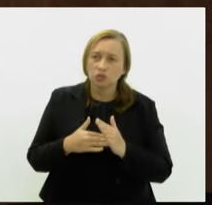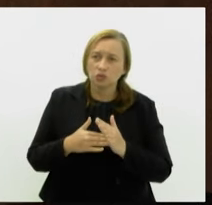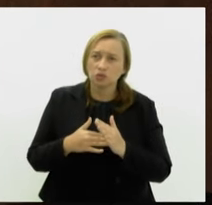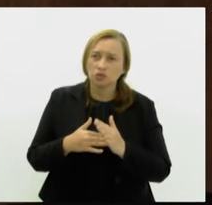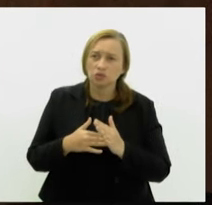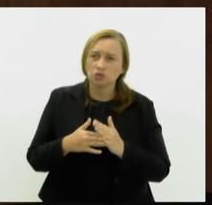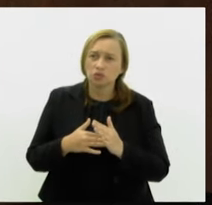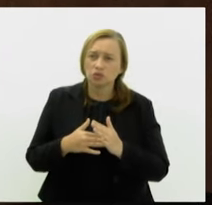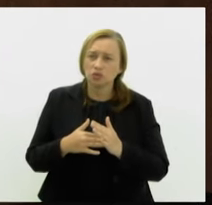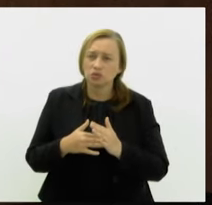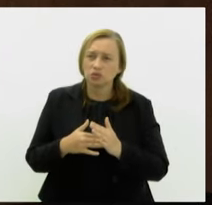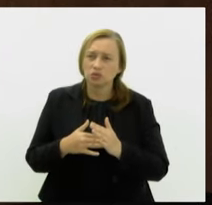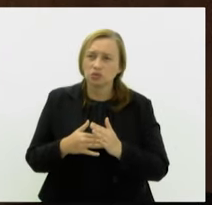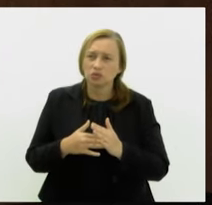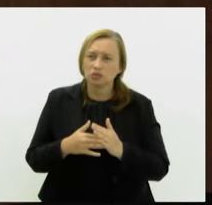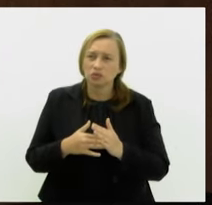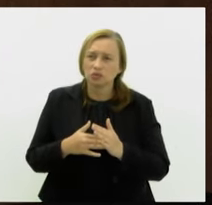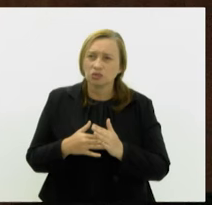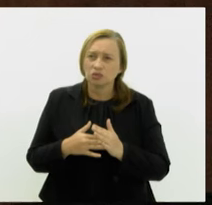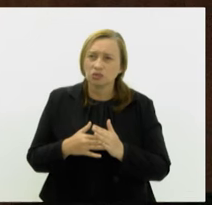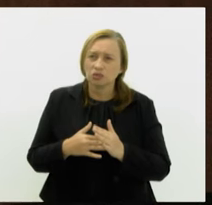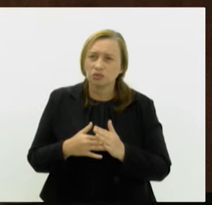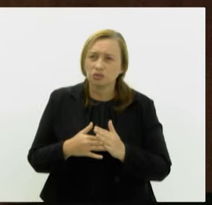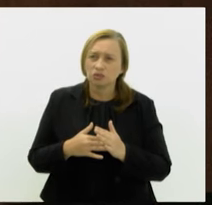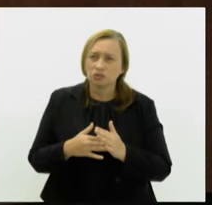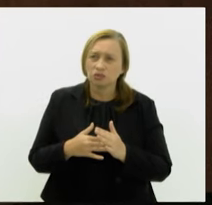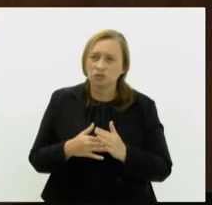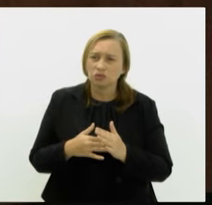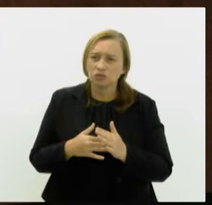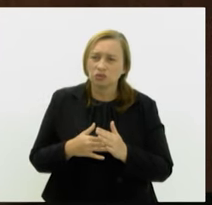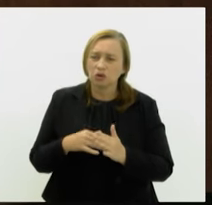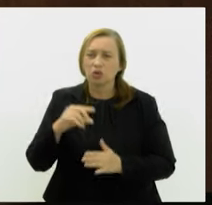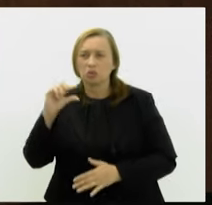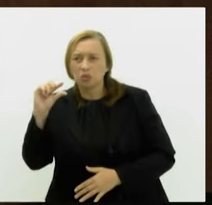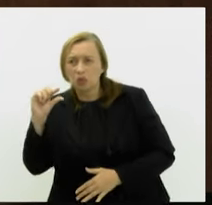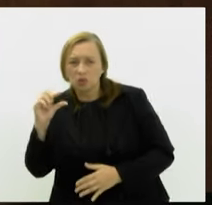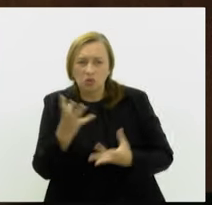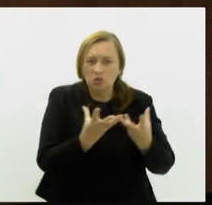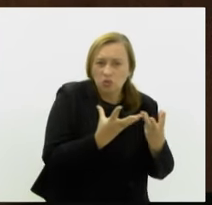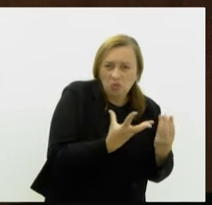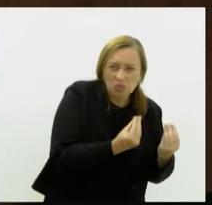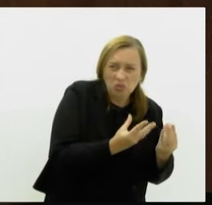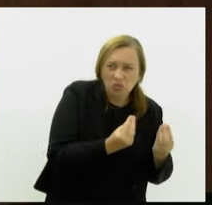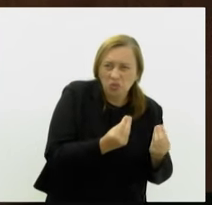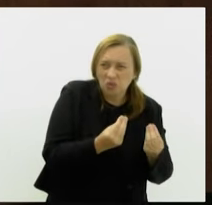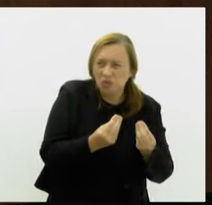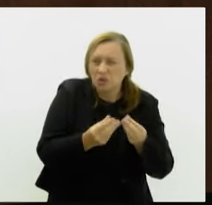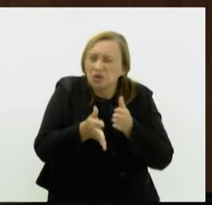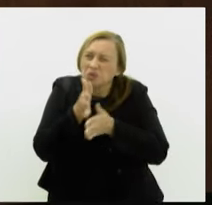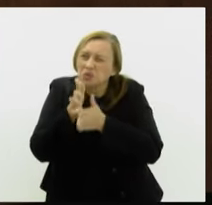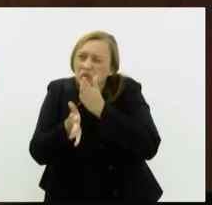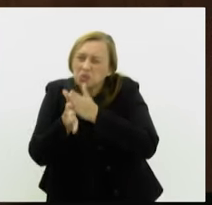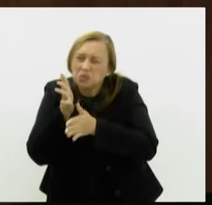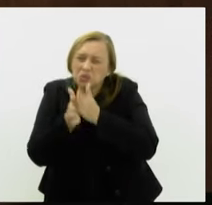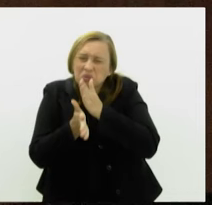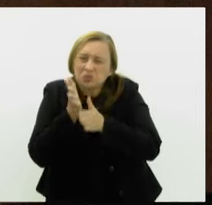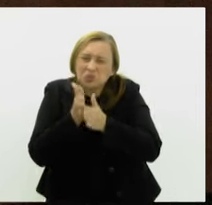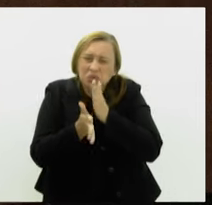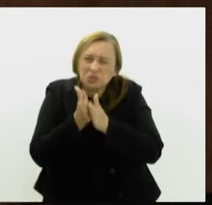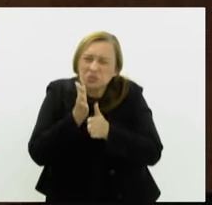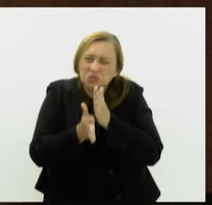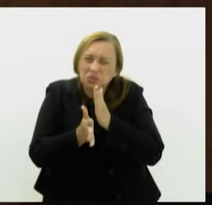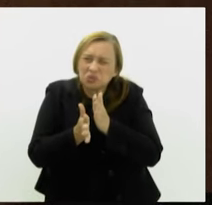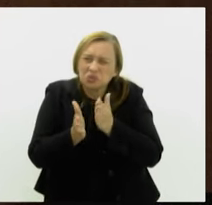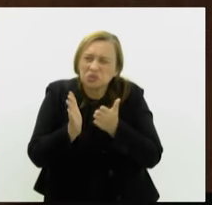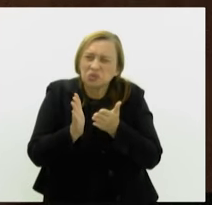esse negócio de todos, poucos, muito, a maioria, é meio complicado em